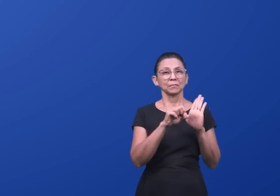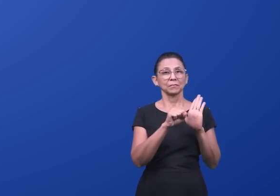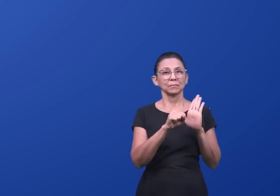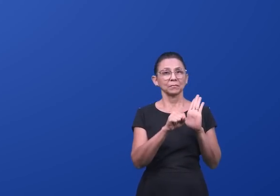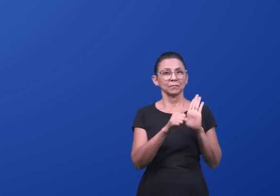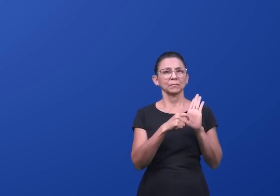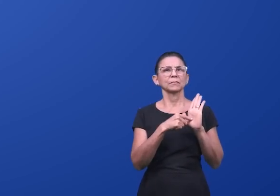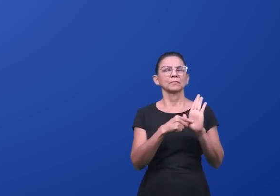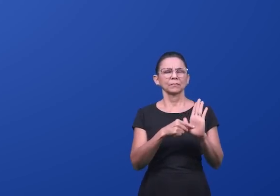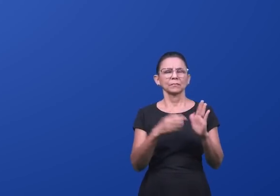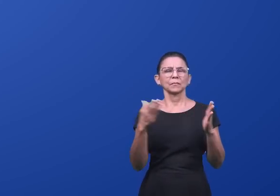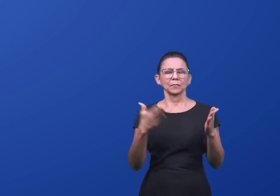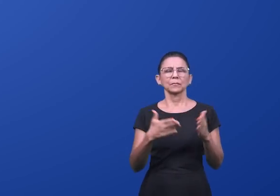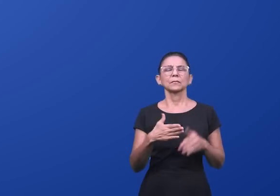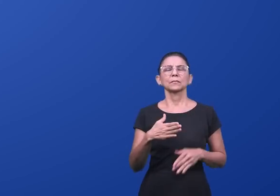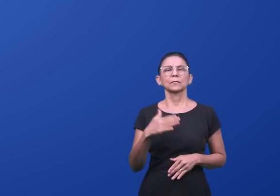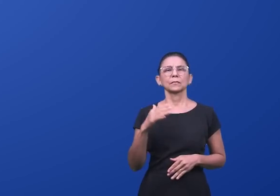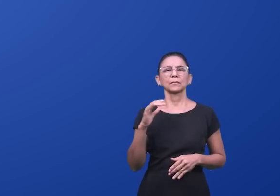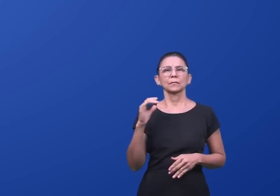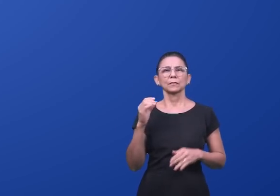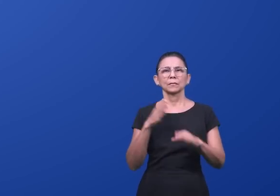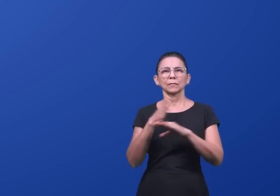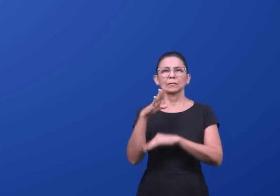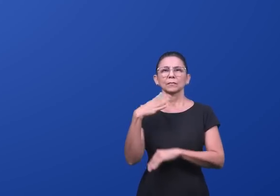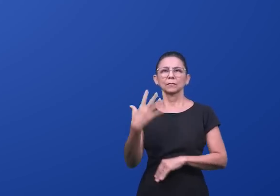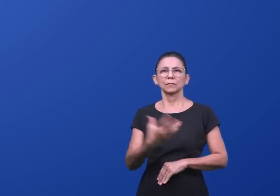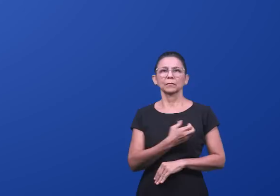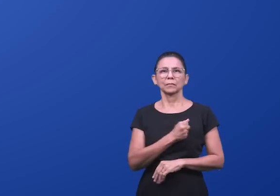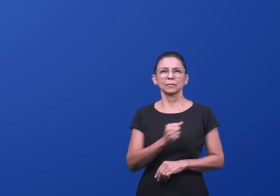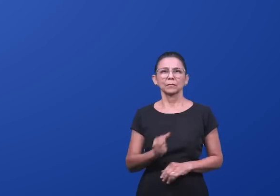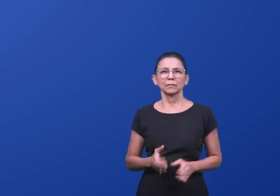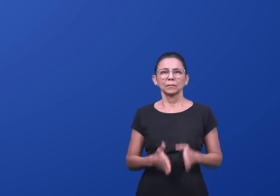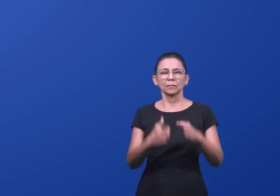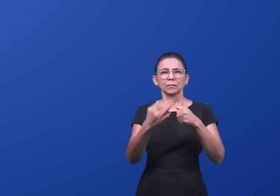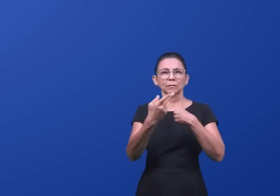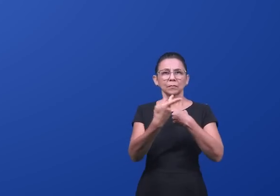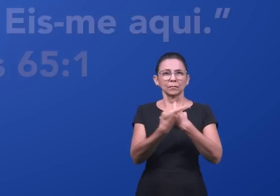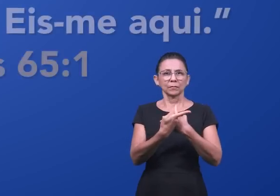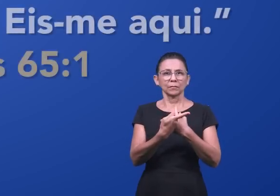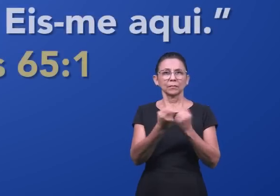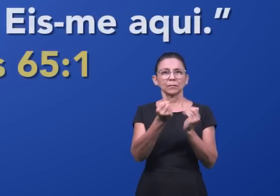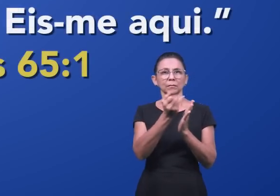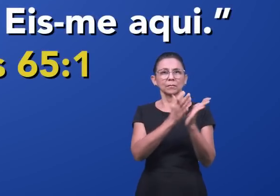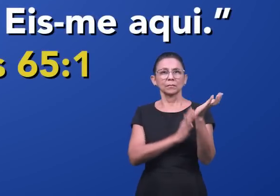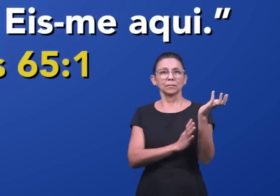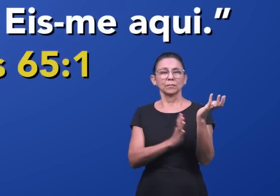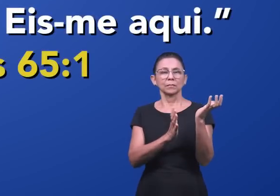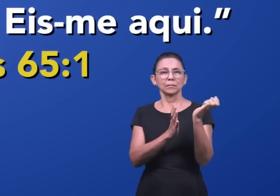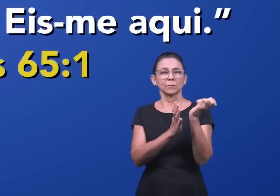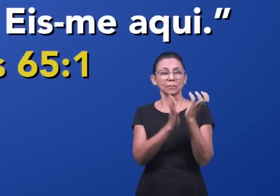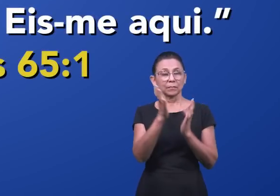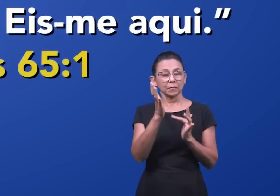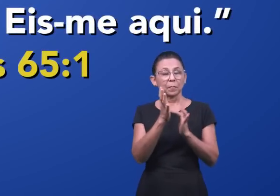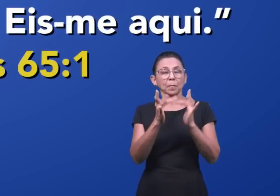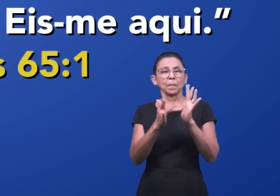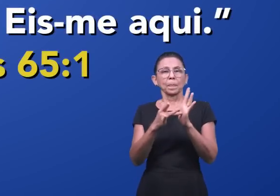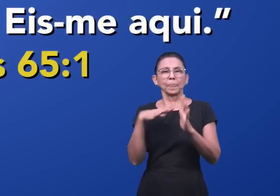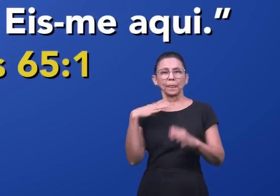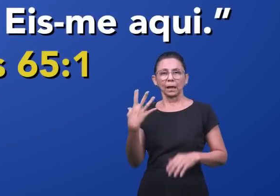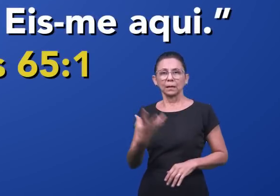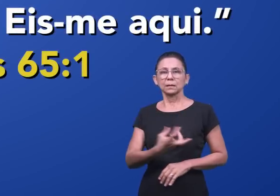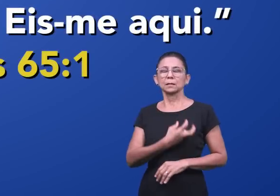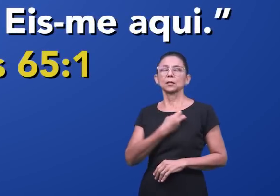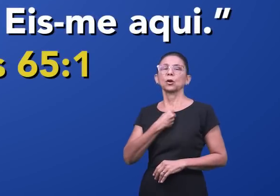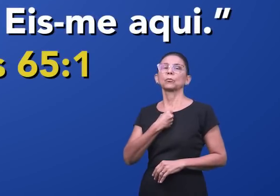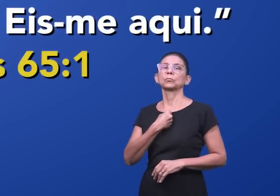porque nós não somos Israel. Éramos um povo que não tínhamos acesso à promessa de salvação, mas como está em Isaías 65:1, invocando o nome do Senhor, nós